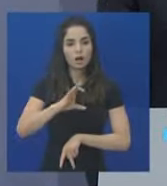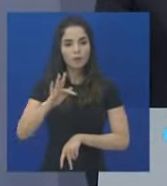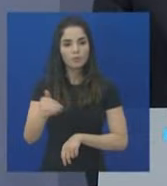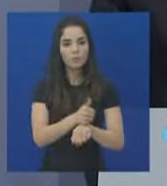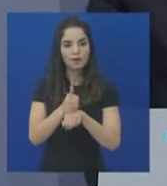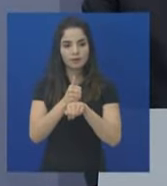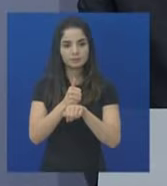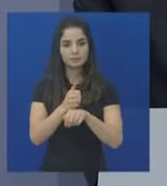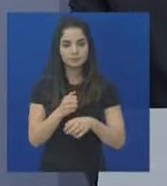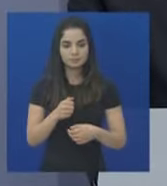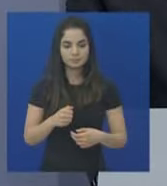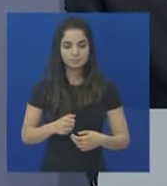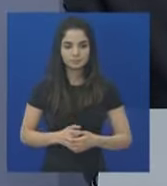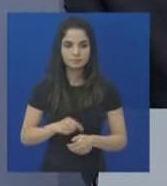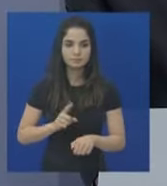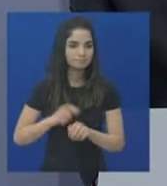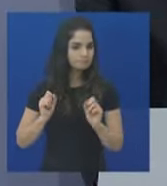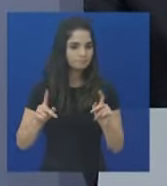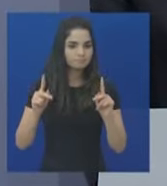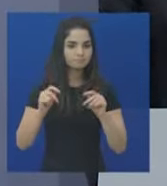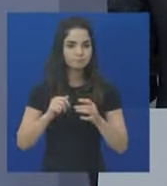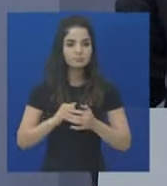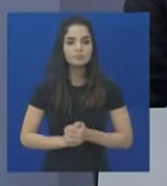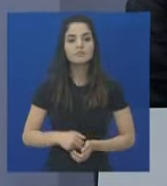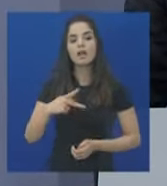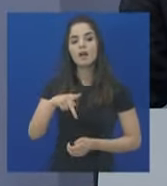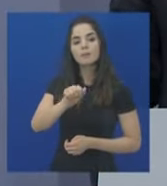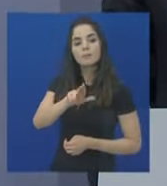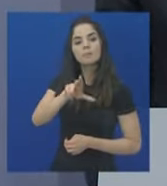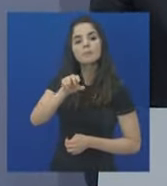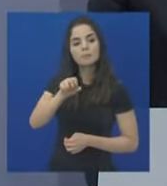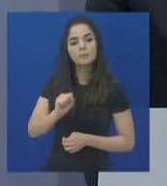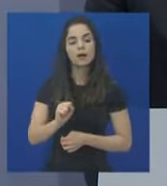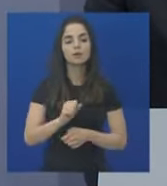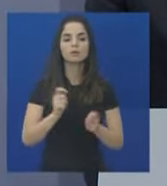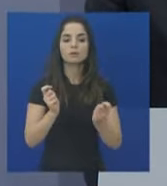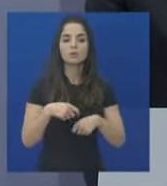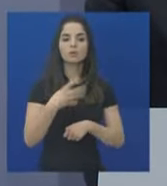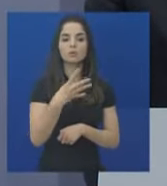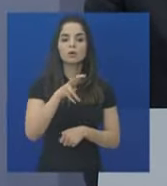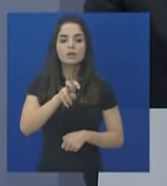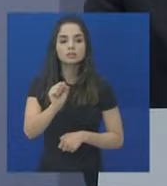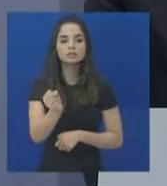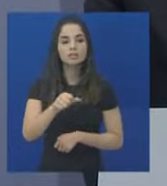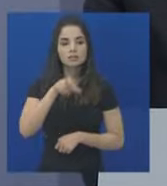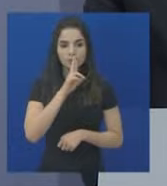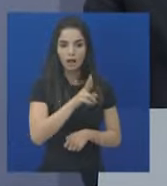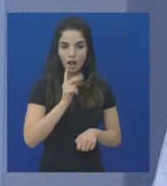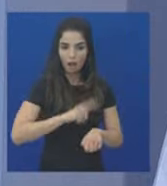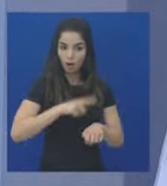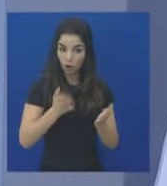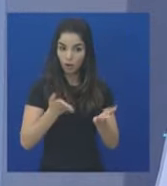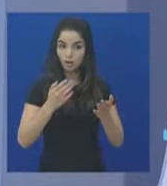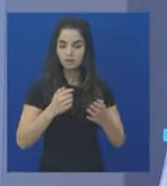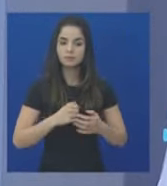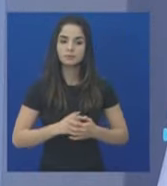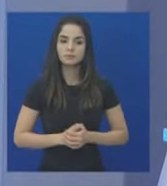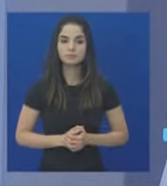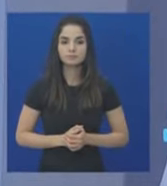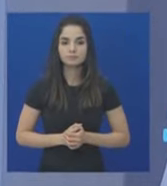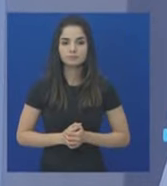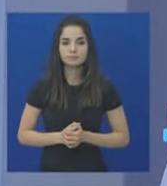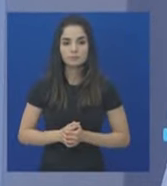Seu tempo, candidato. Muito obrigado. Candidato Paulo César, agora o senhor tem 45 segundos para a réplica a partir de agora. É